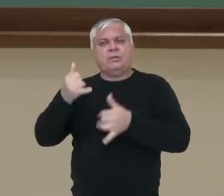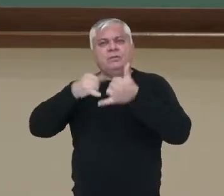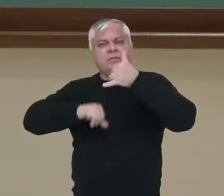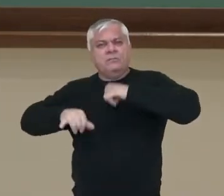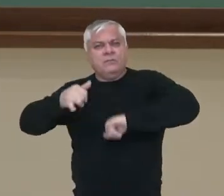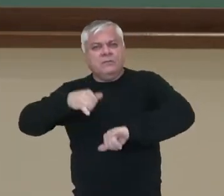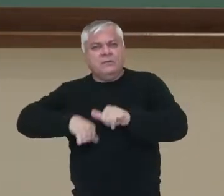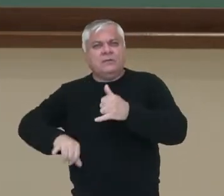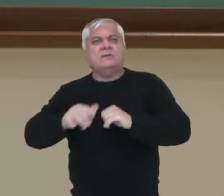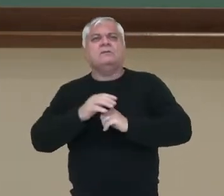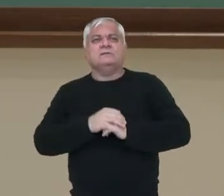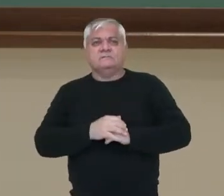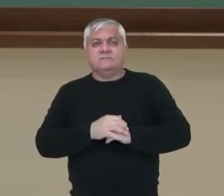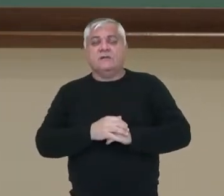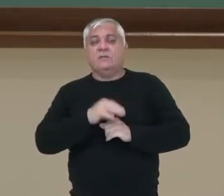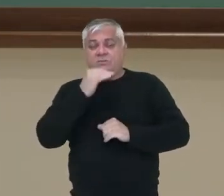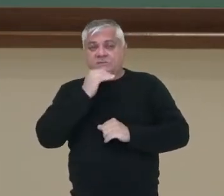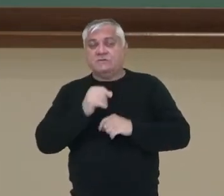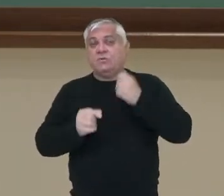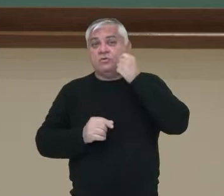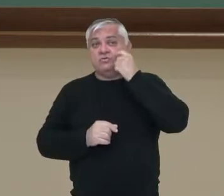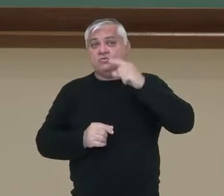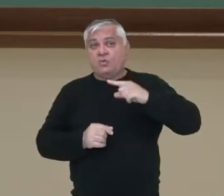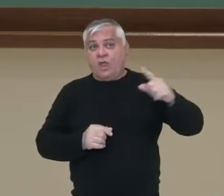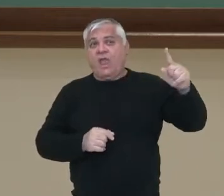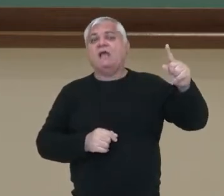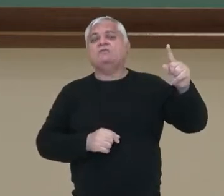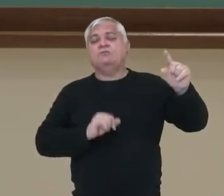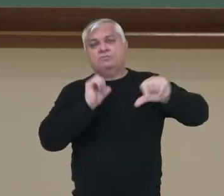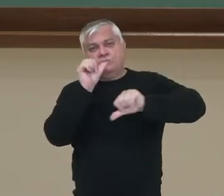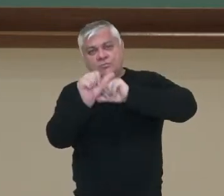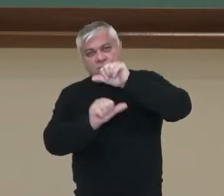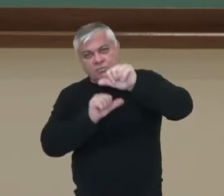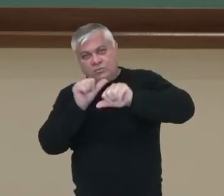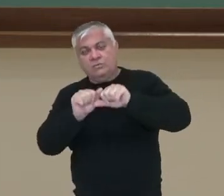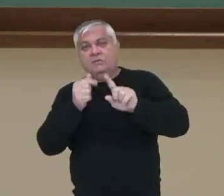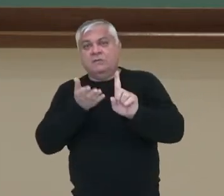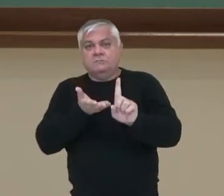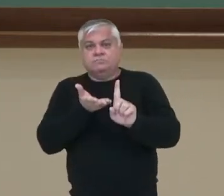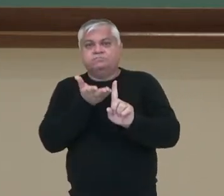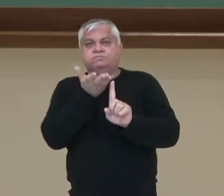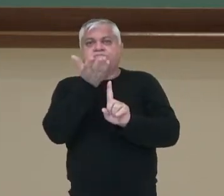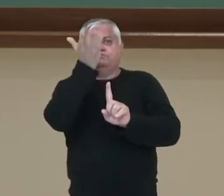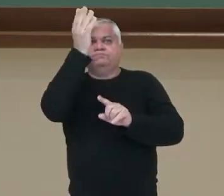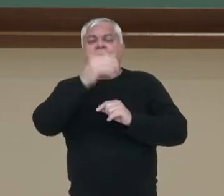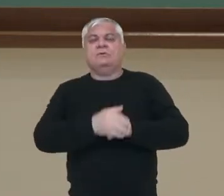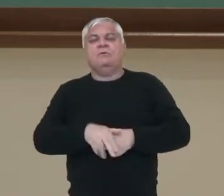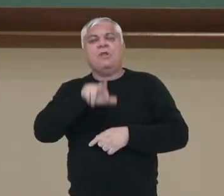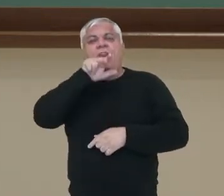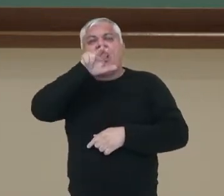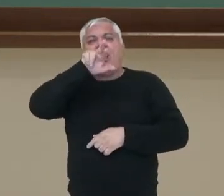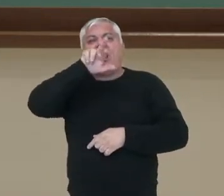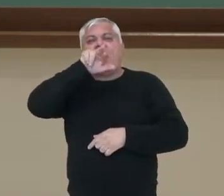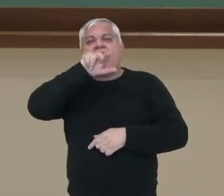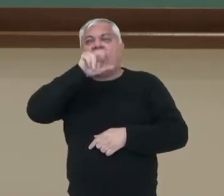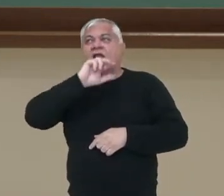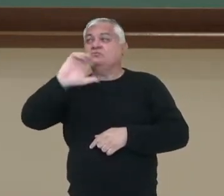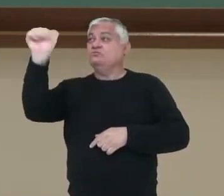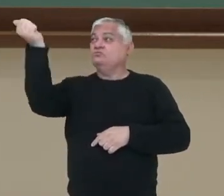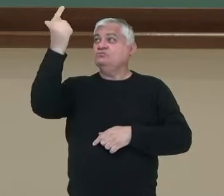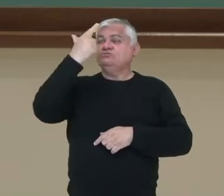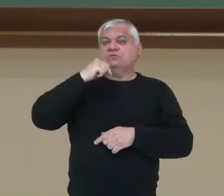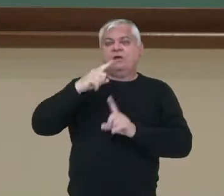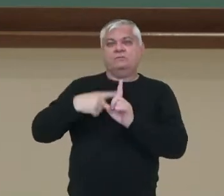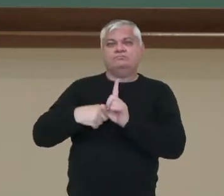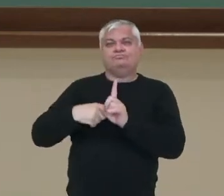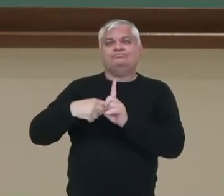né? Então o metabolismo do rato, ele muda conforme aumenta a temperatura e do lagarto vai aumentar. Então vai ter